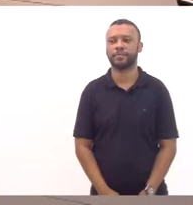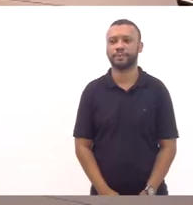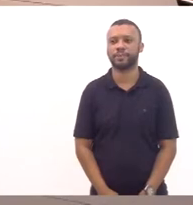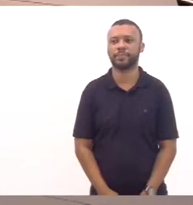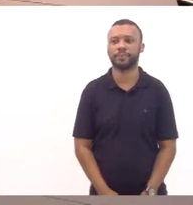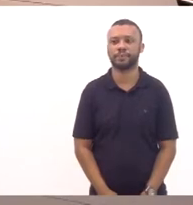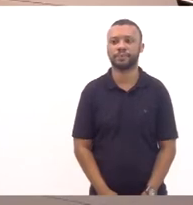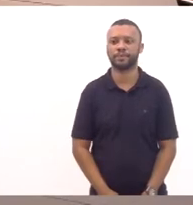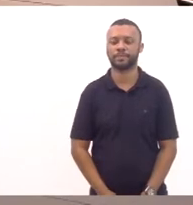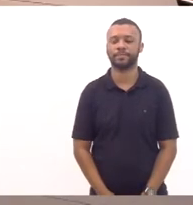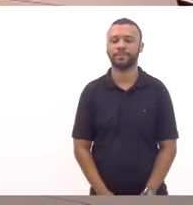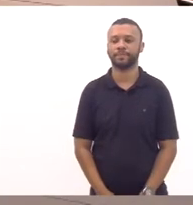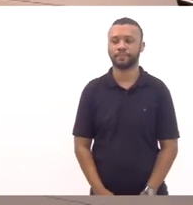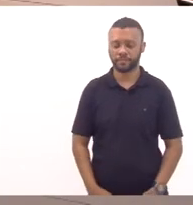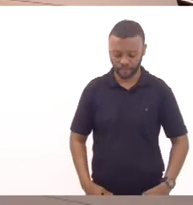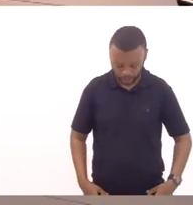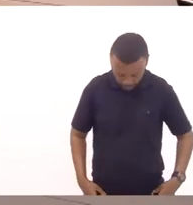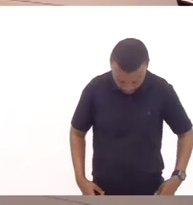Dois e meio. Contado.